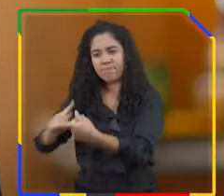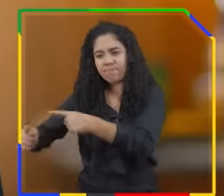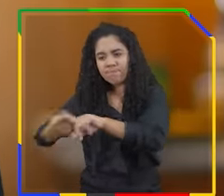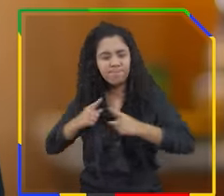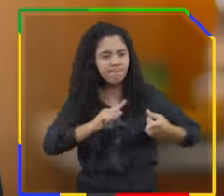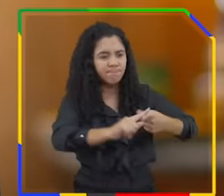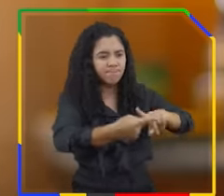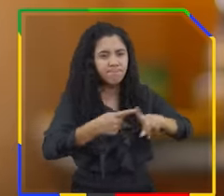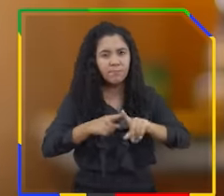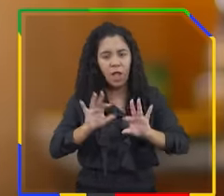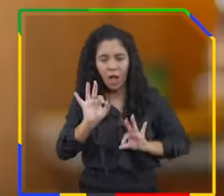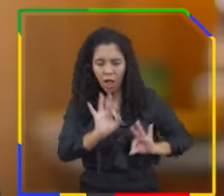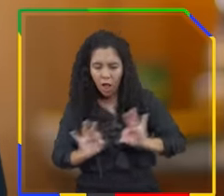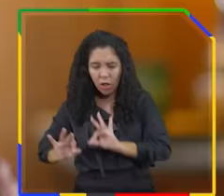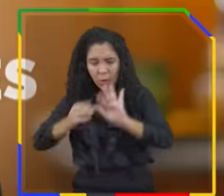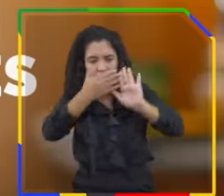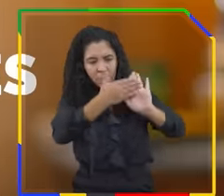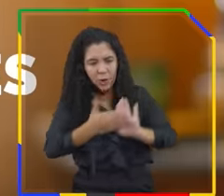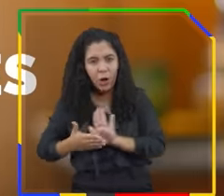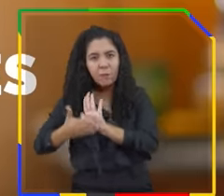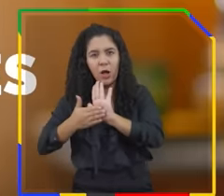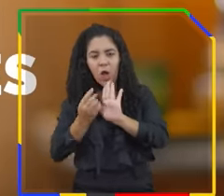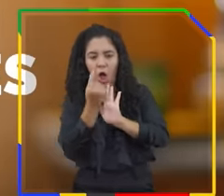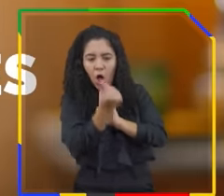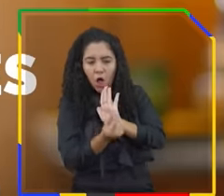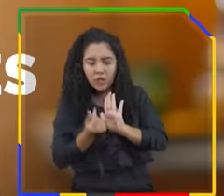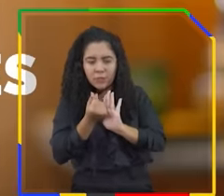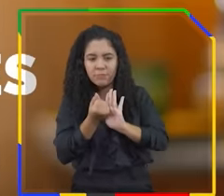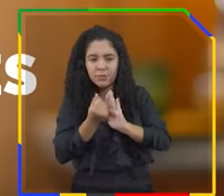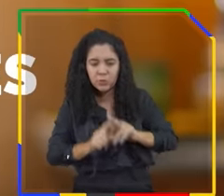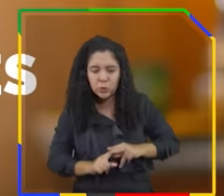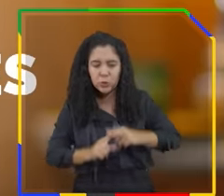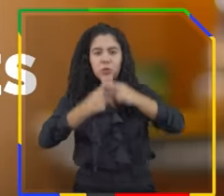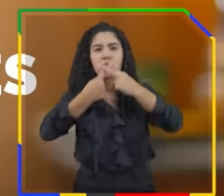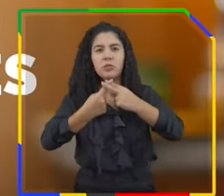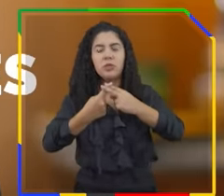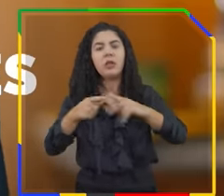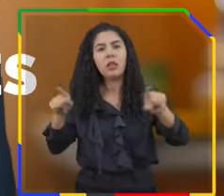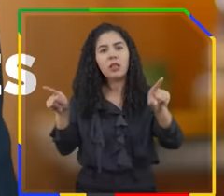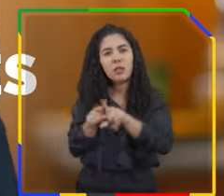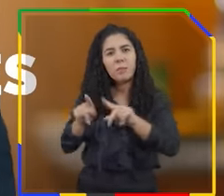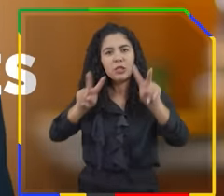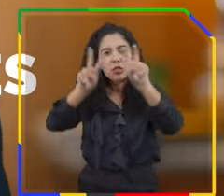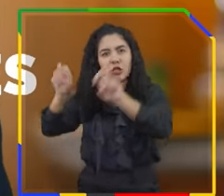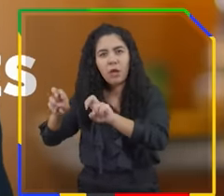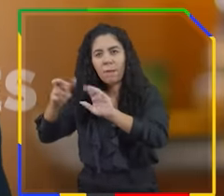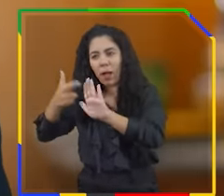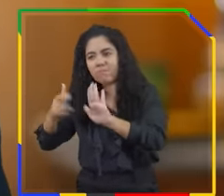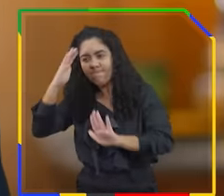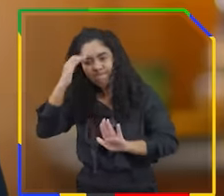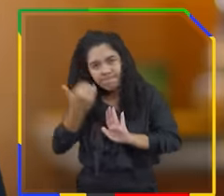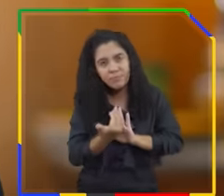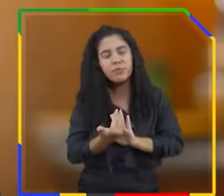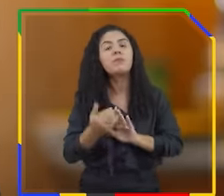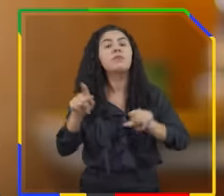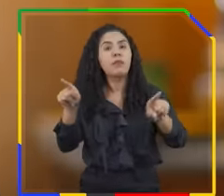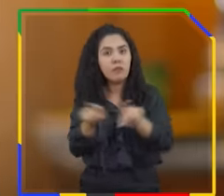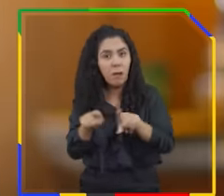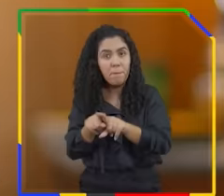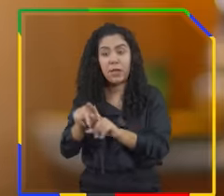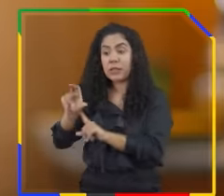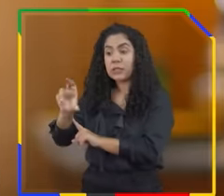orçamento. O montante global das emendas parlamentares crescerá abaixo do limite das regras fiscais. Além